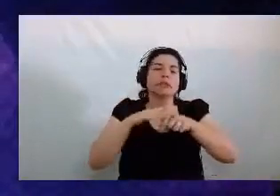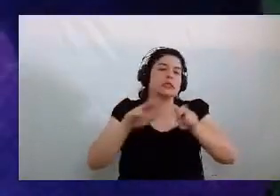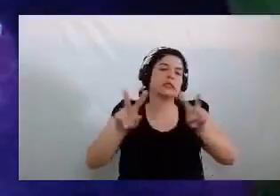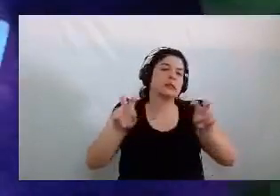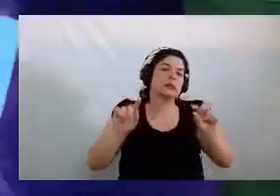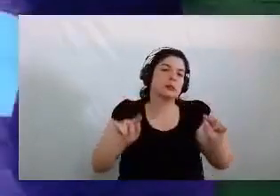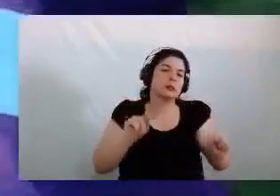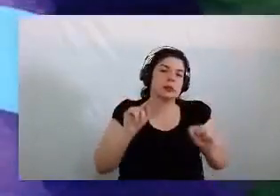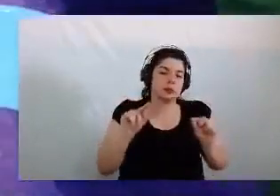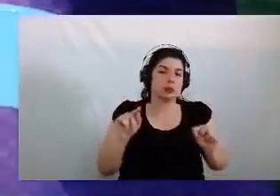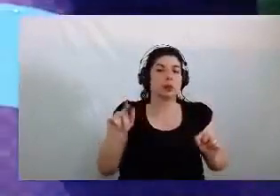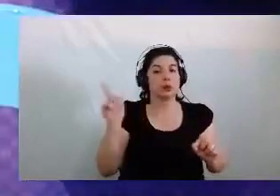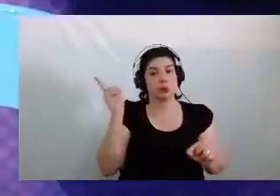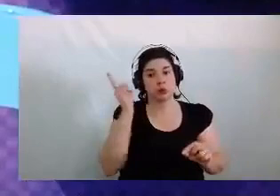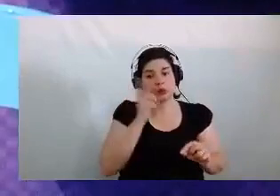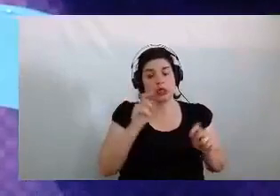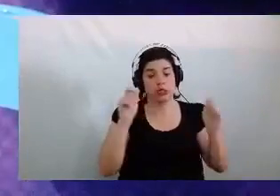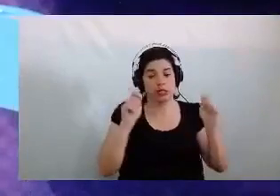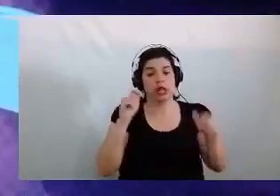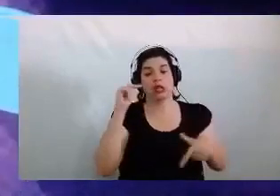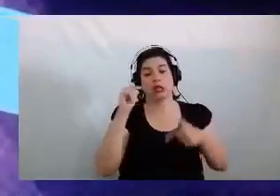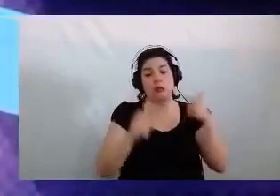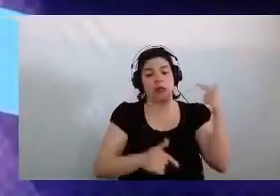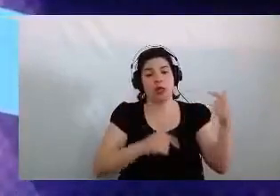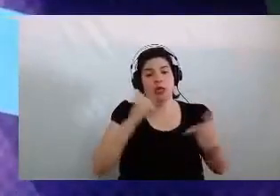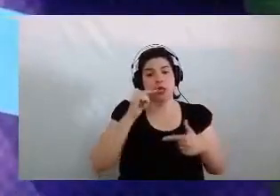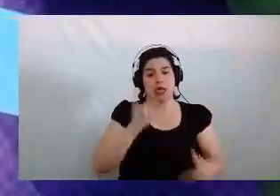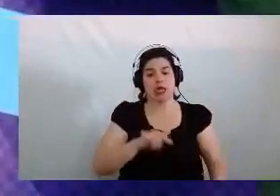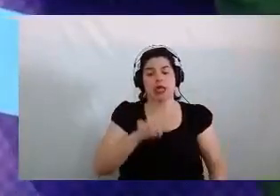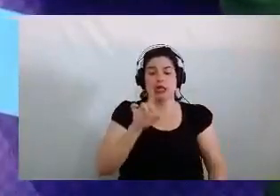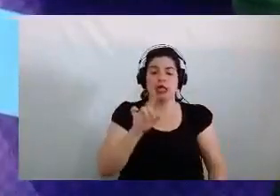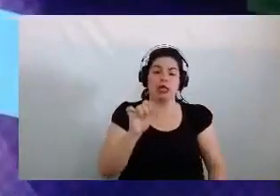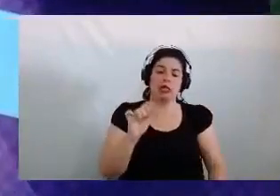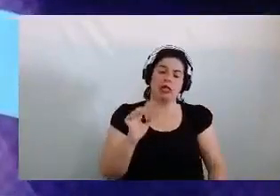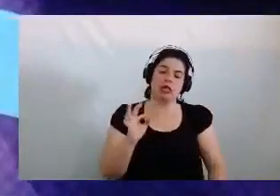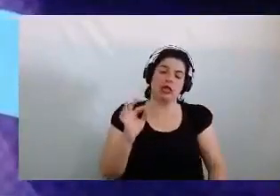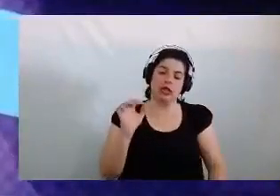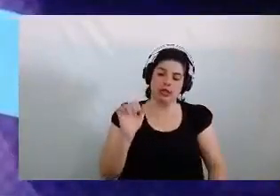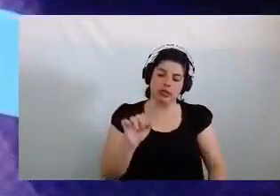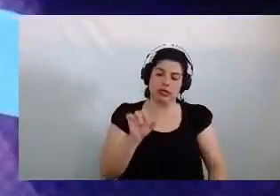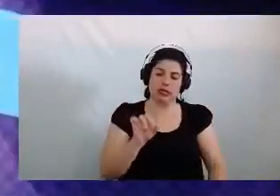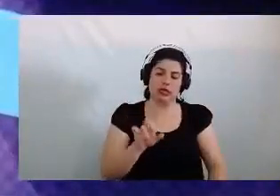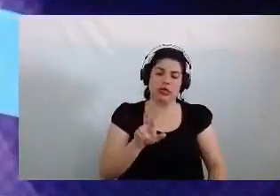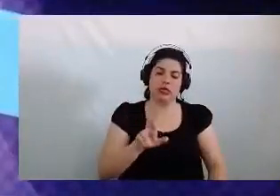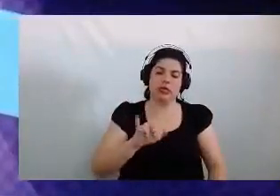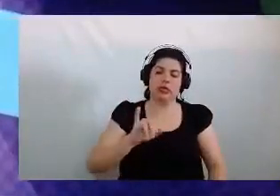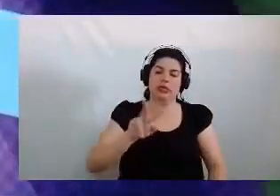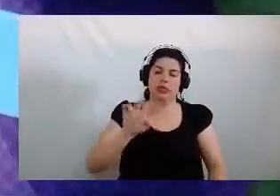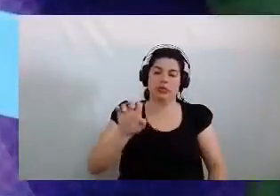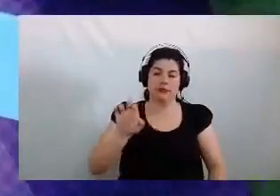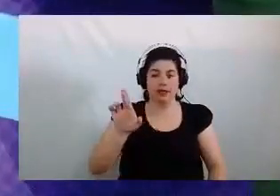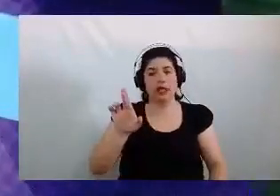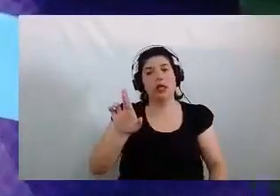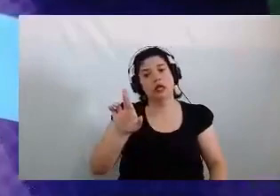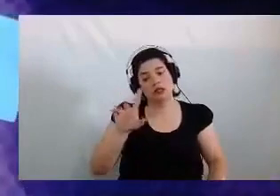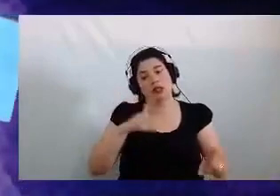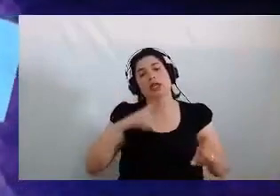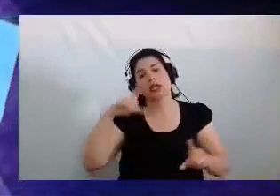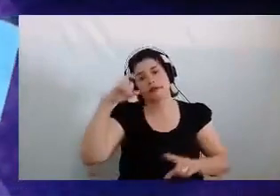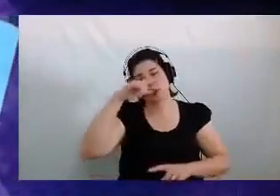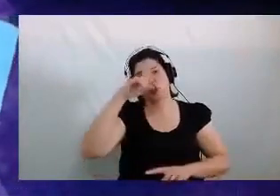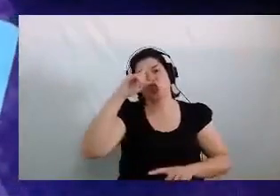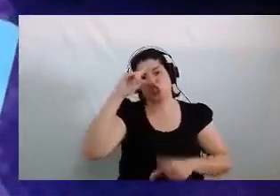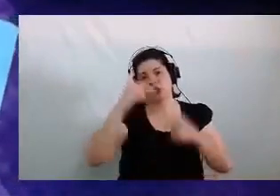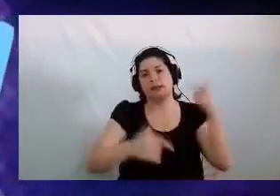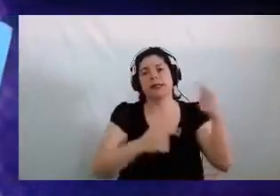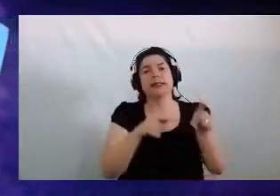se tornar data-driven, trazendo tanto os desafios, né, do dia a dia, quanto também algumas ideias de soluções aí bem alinhadas